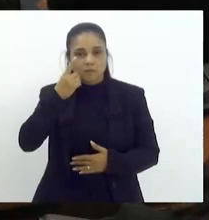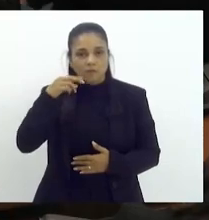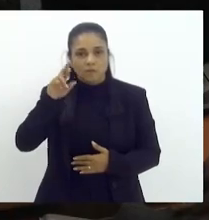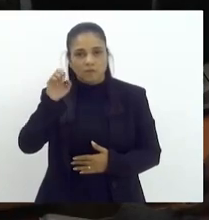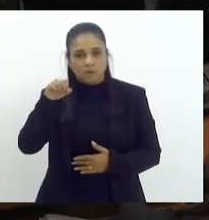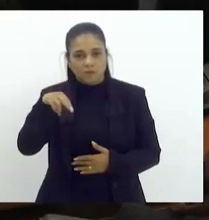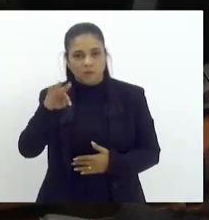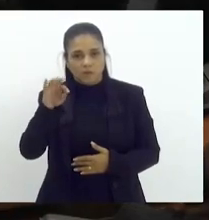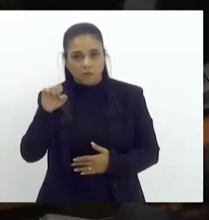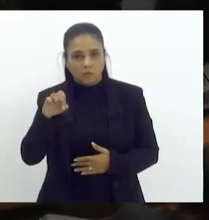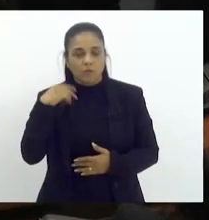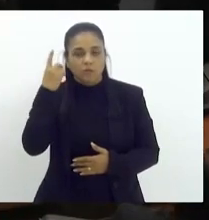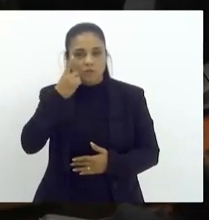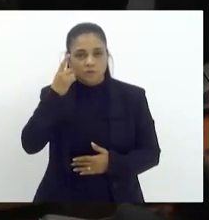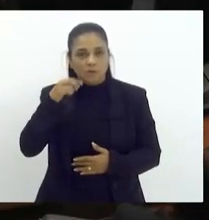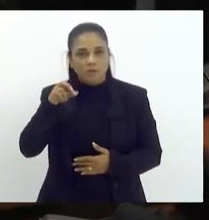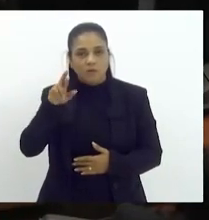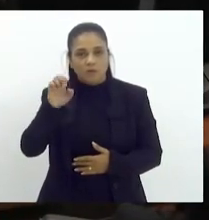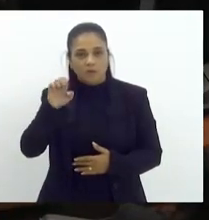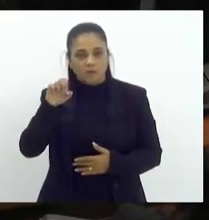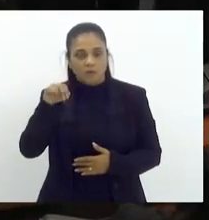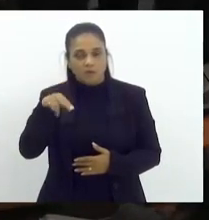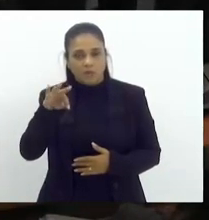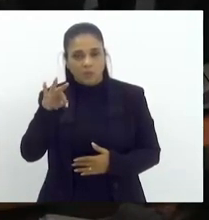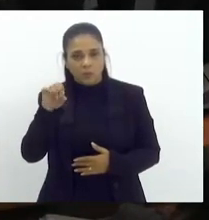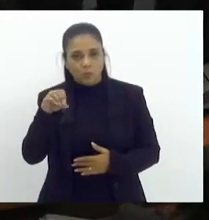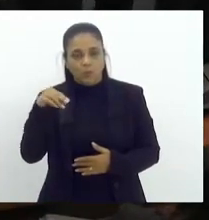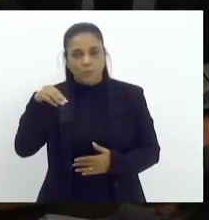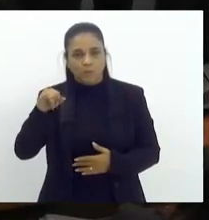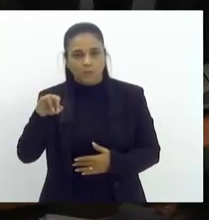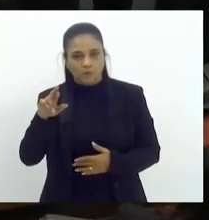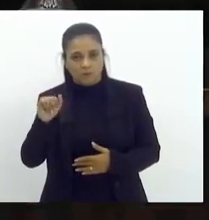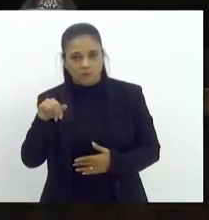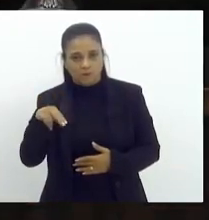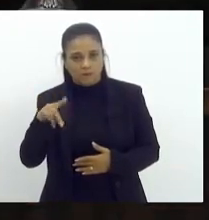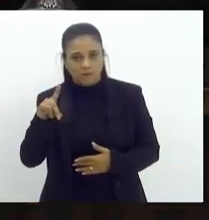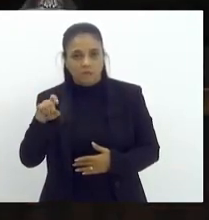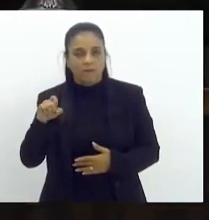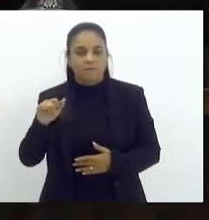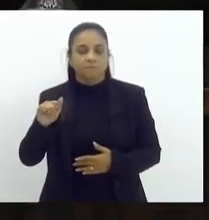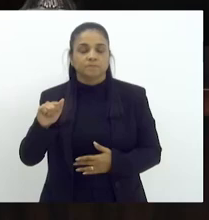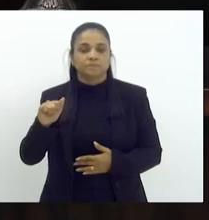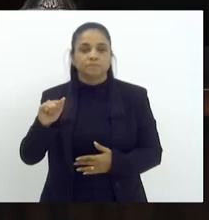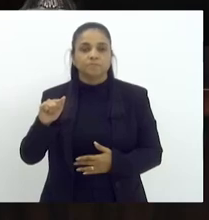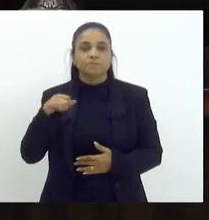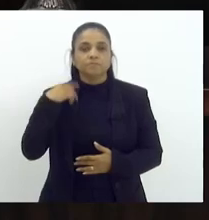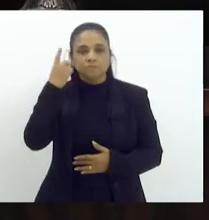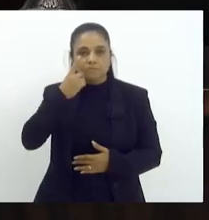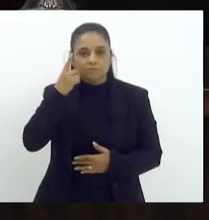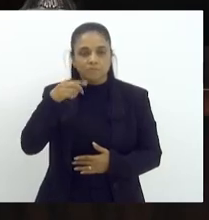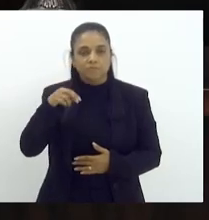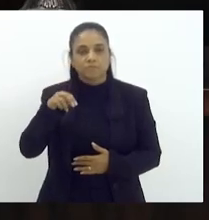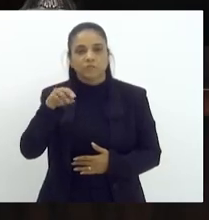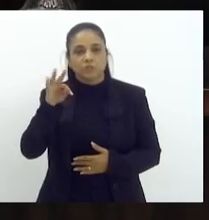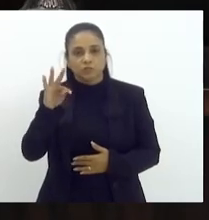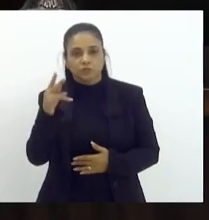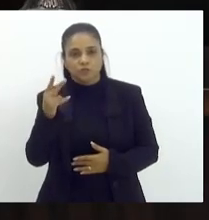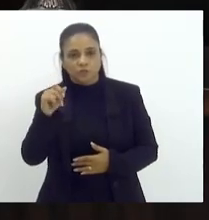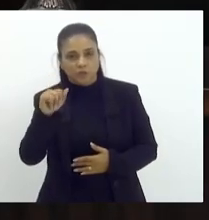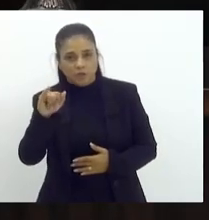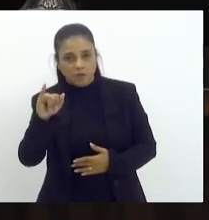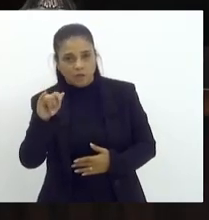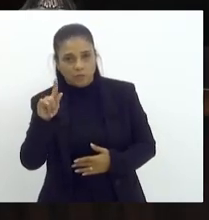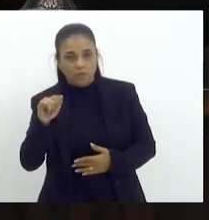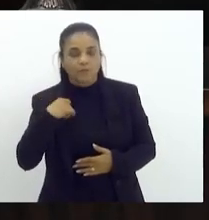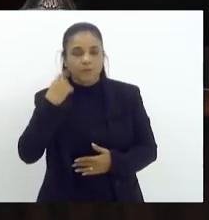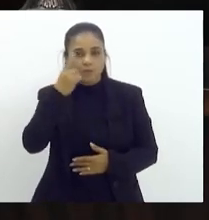Deputado Renato Renato Miranda e deputado Thiago Rangel Deputado Vitor